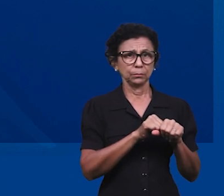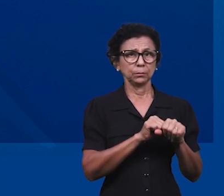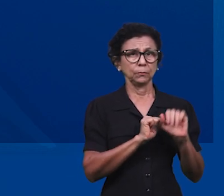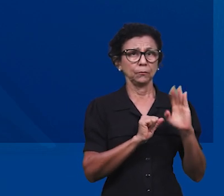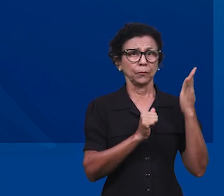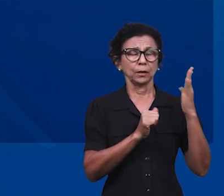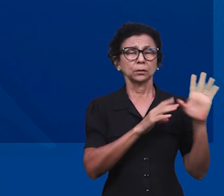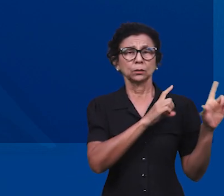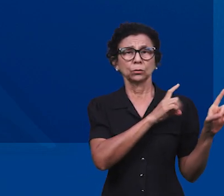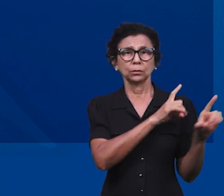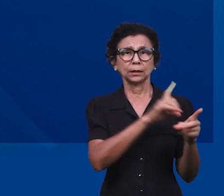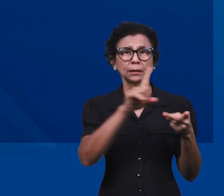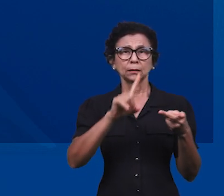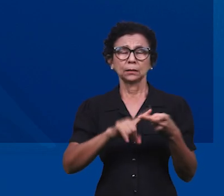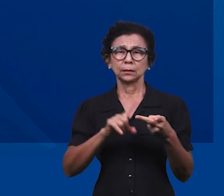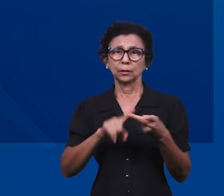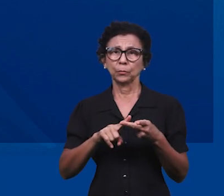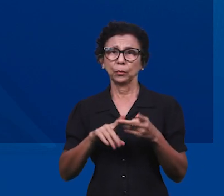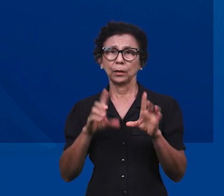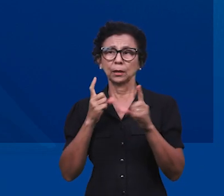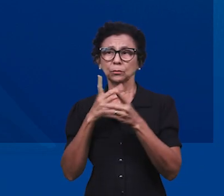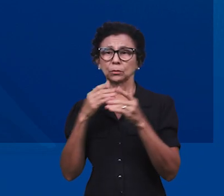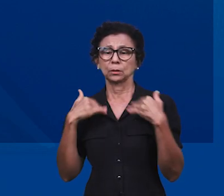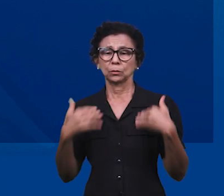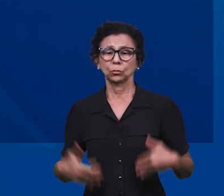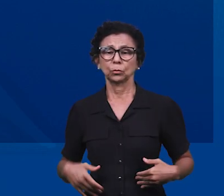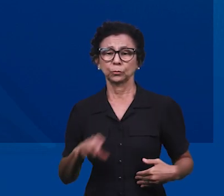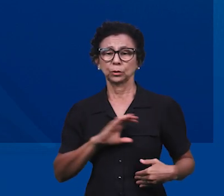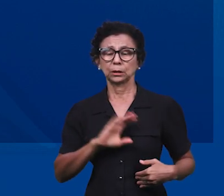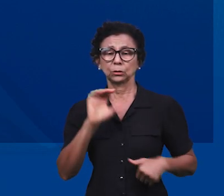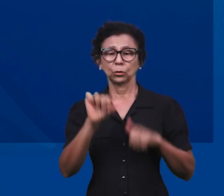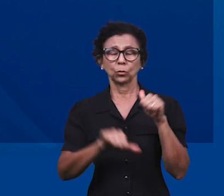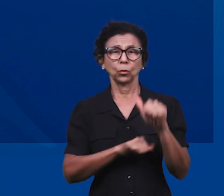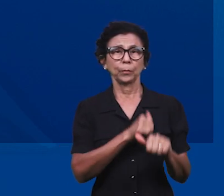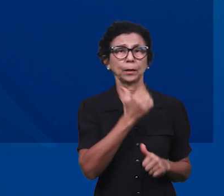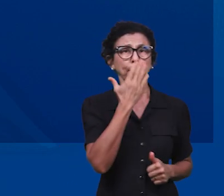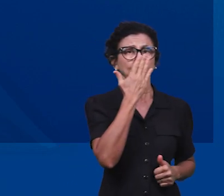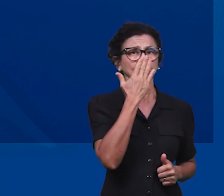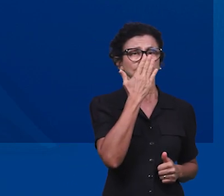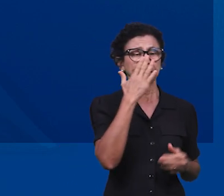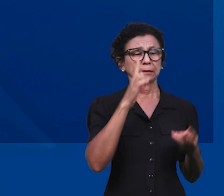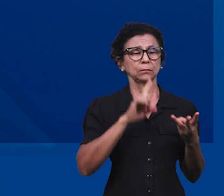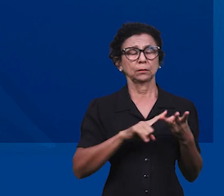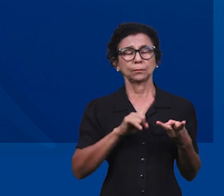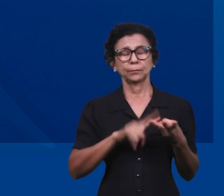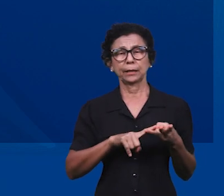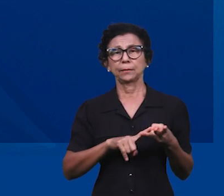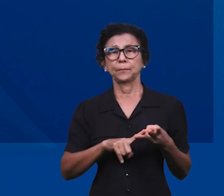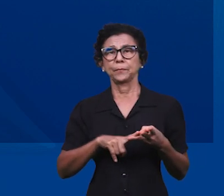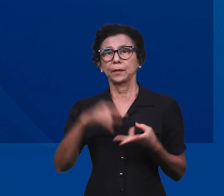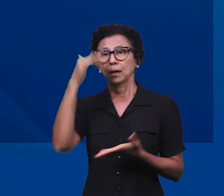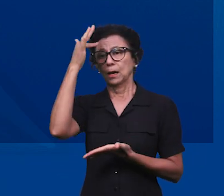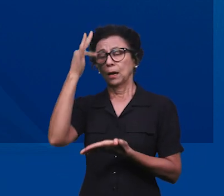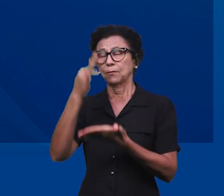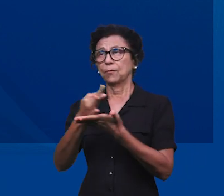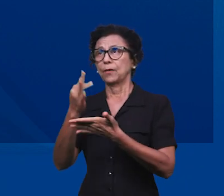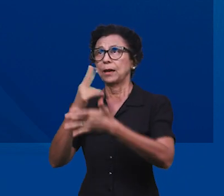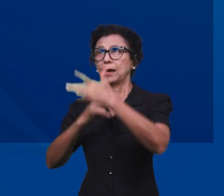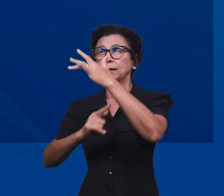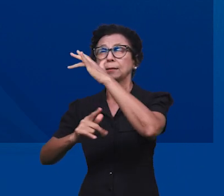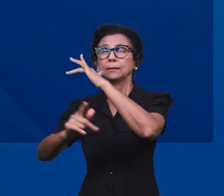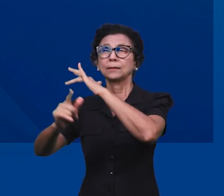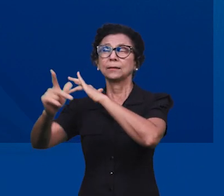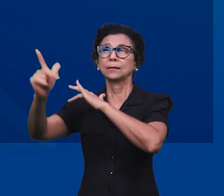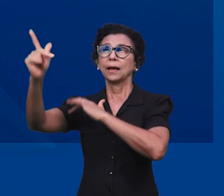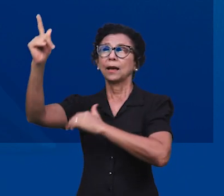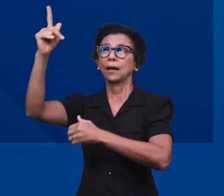a doutrina da igreja como corpo de Cristo pela prostituição. E em terceiro, a fé que provém da